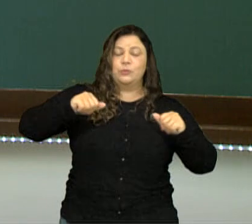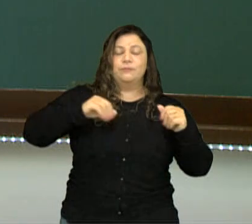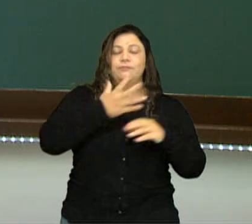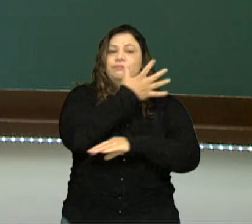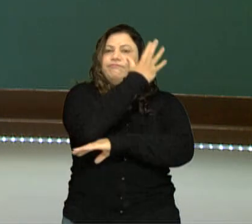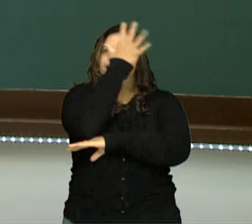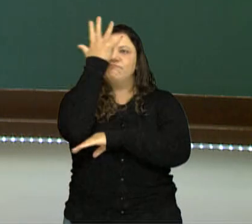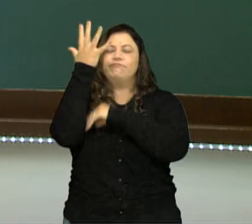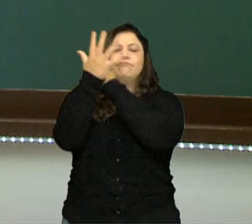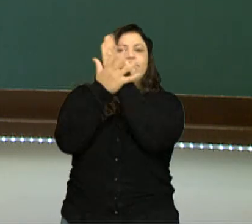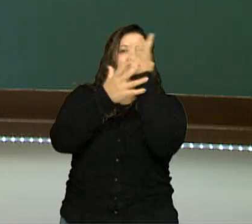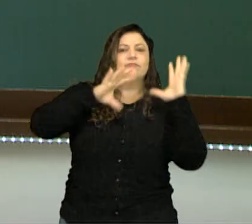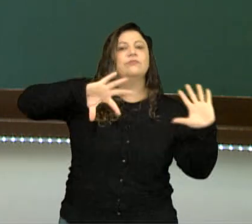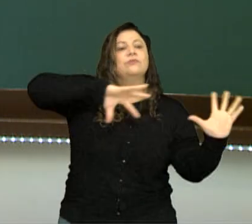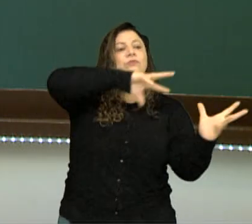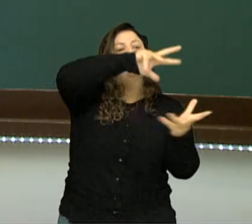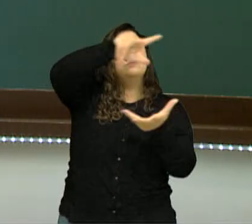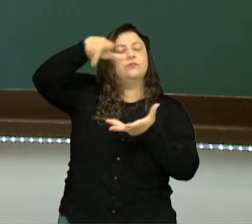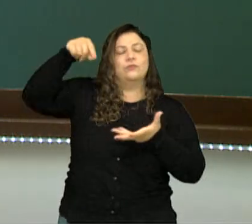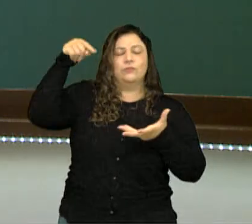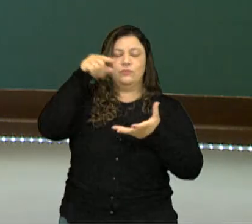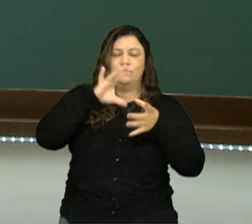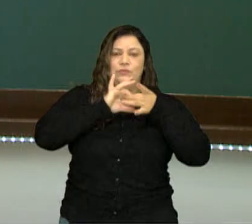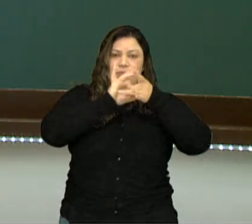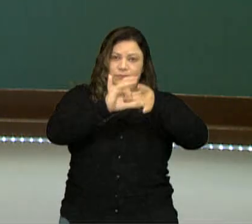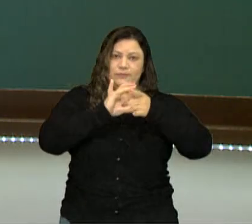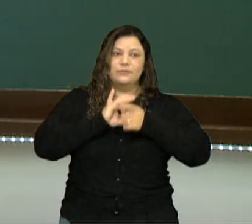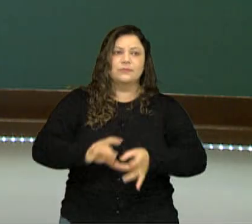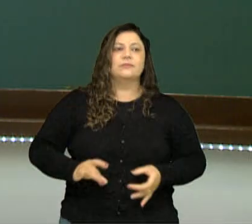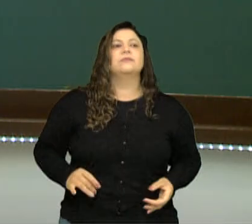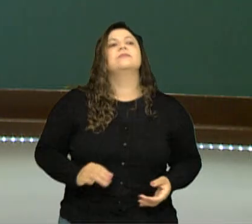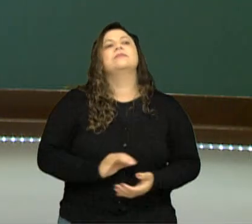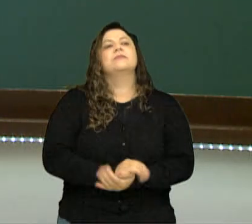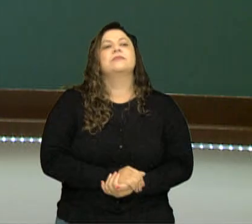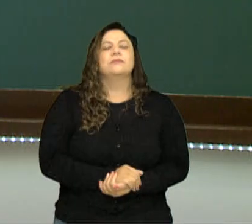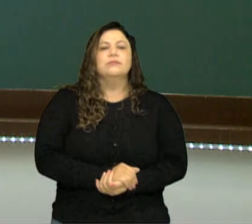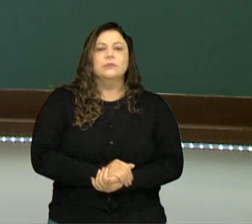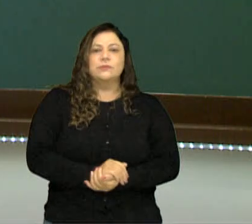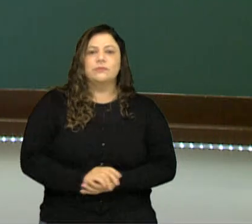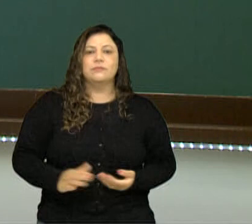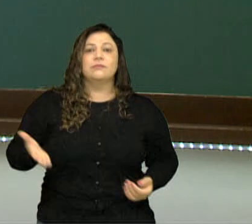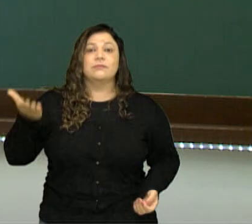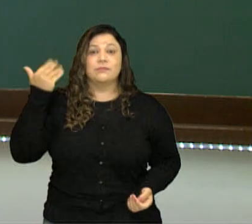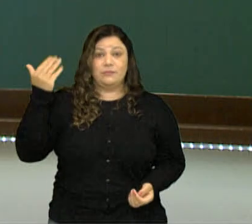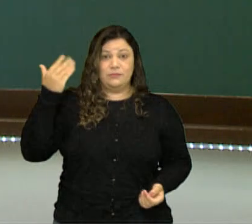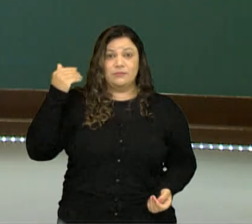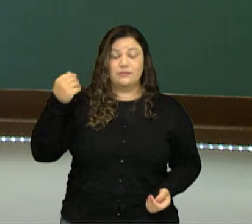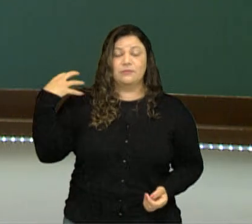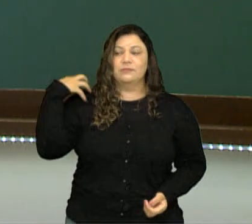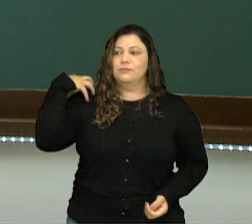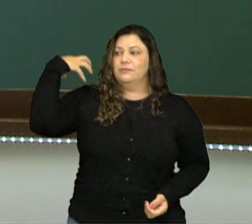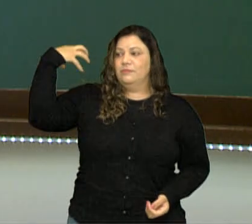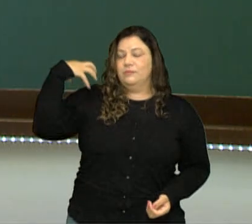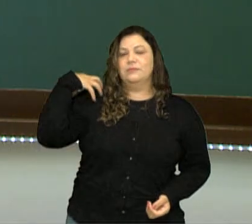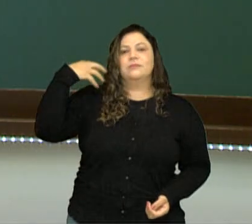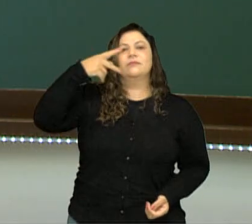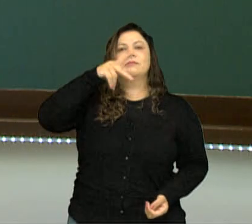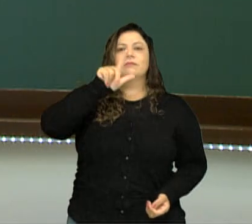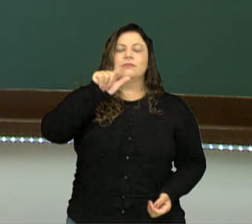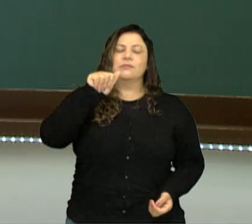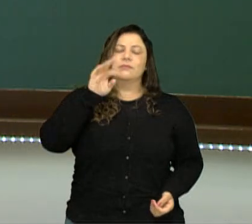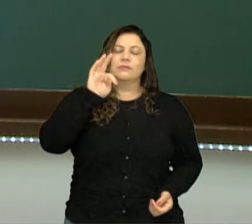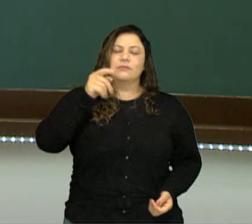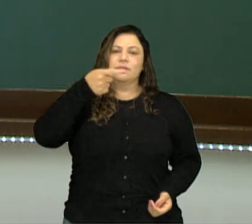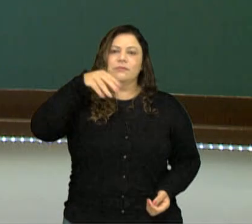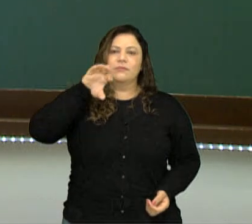natureza, nesse sentido, seriam a mesma coisa. Antes de Spinoza, Platão definiu a mente ou a alma, a